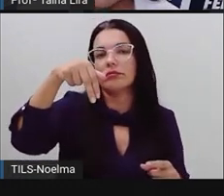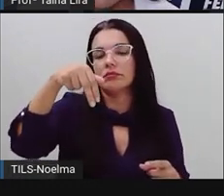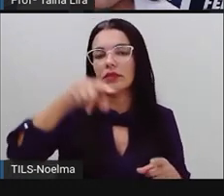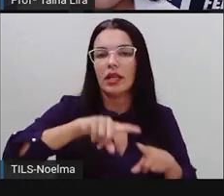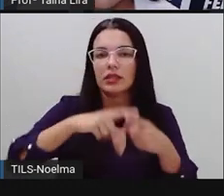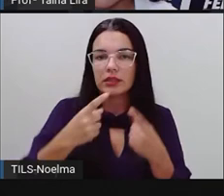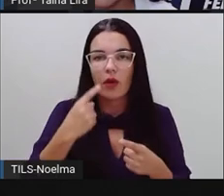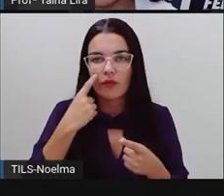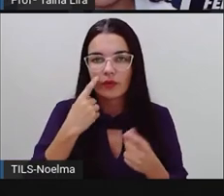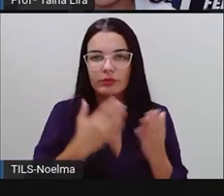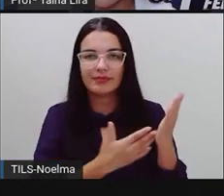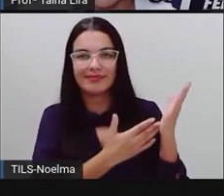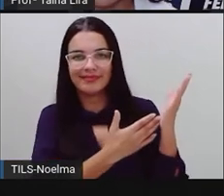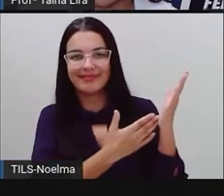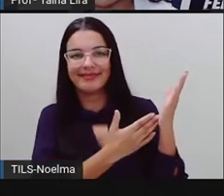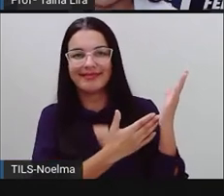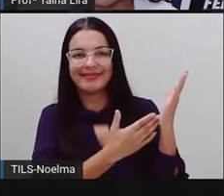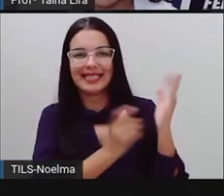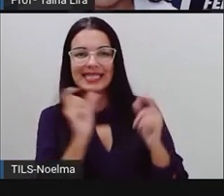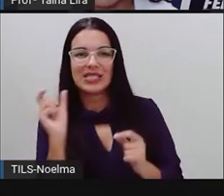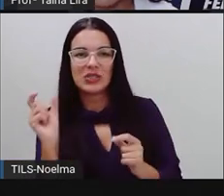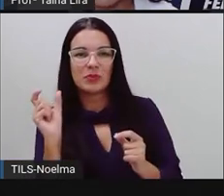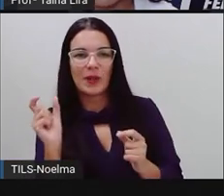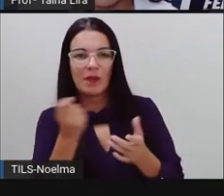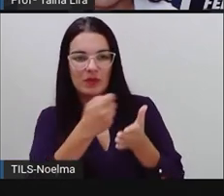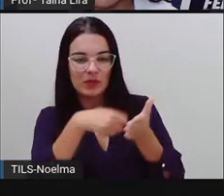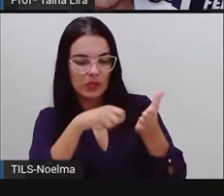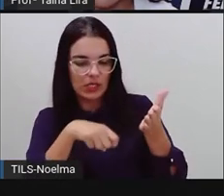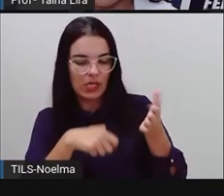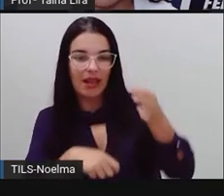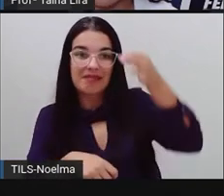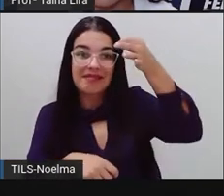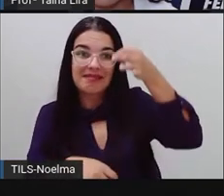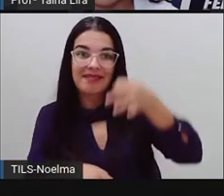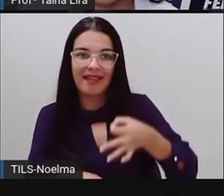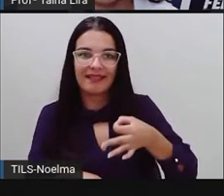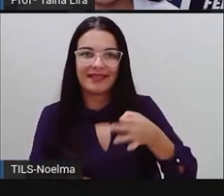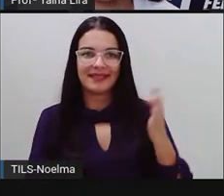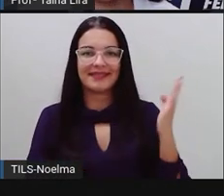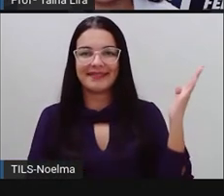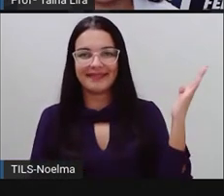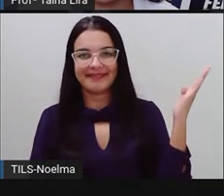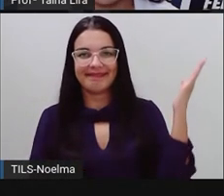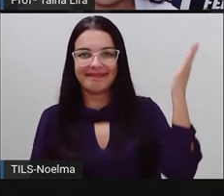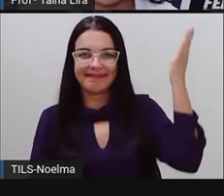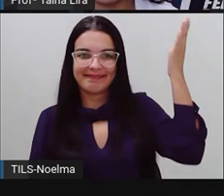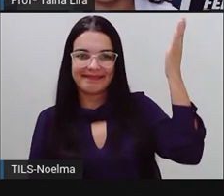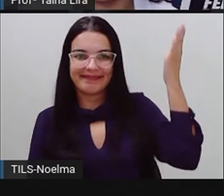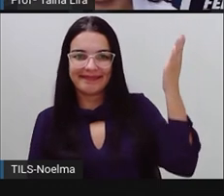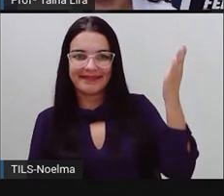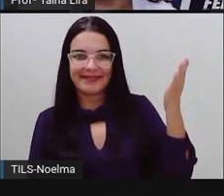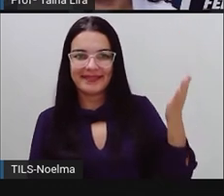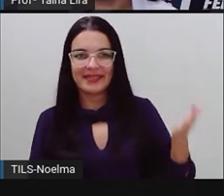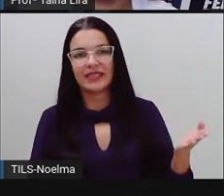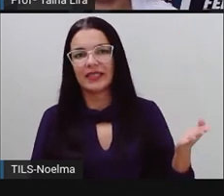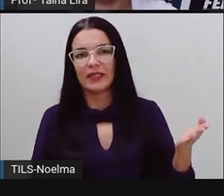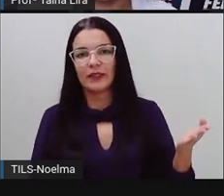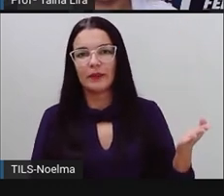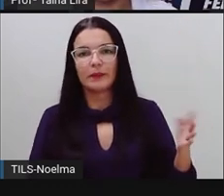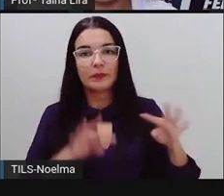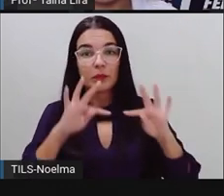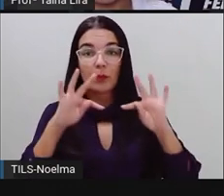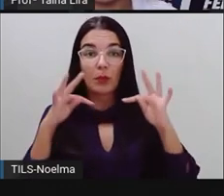então vamos ver a escrita das palavras olha lá o mate o